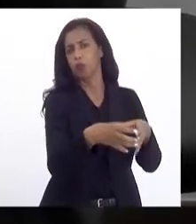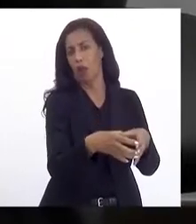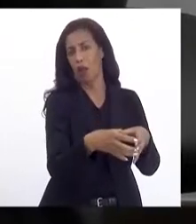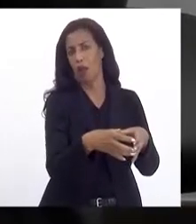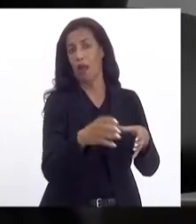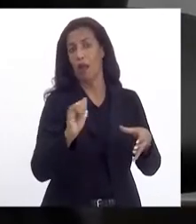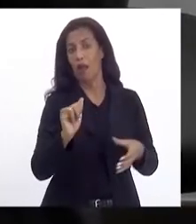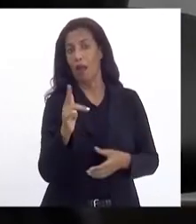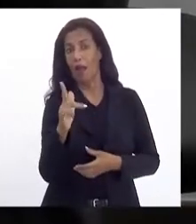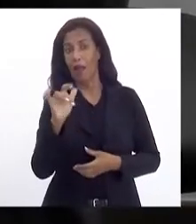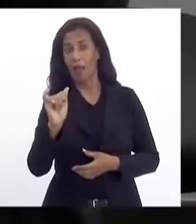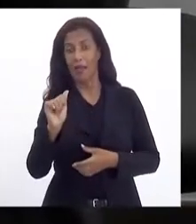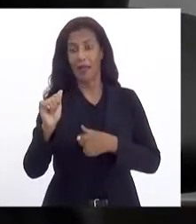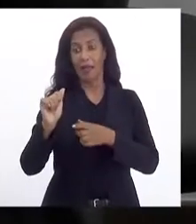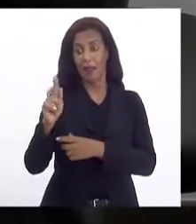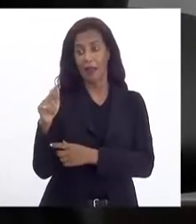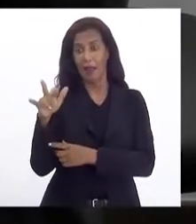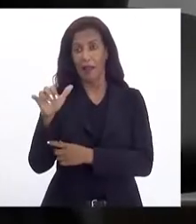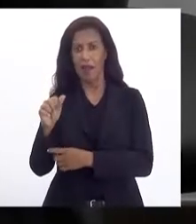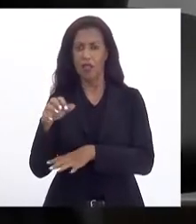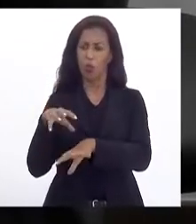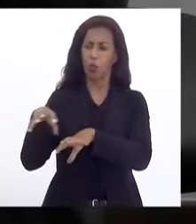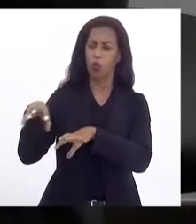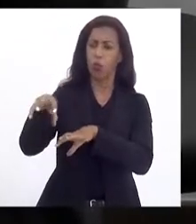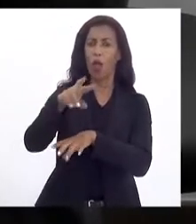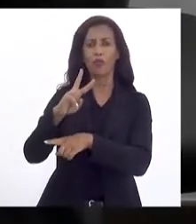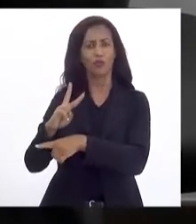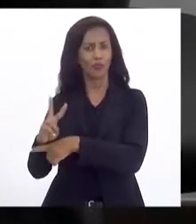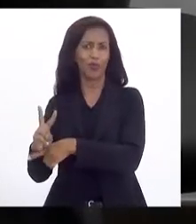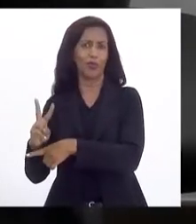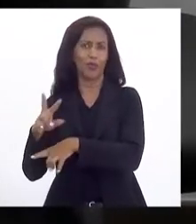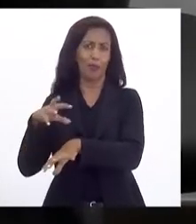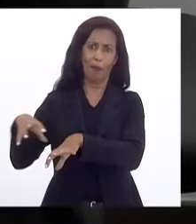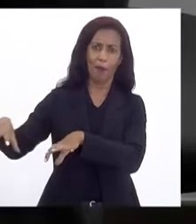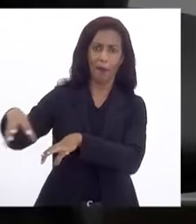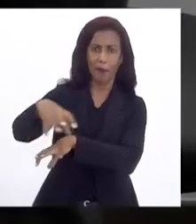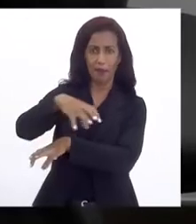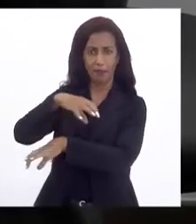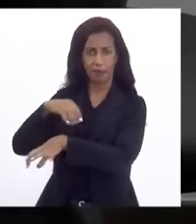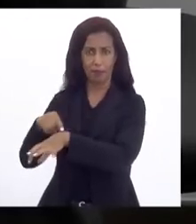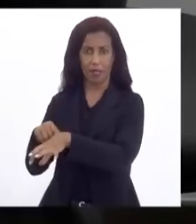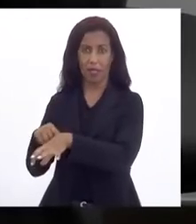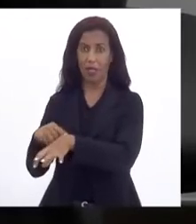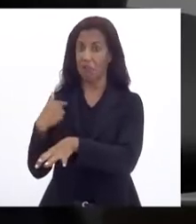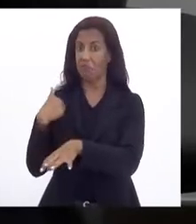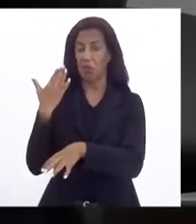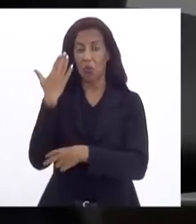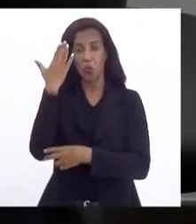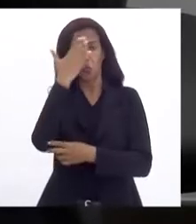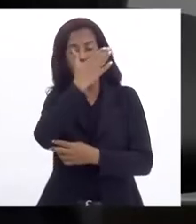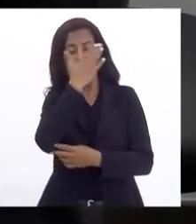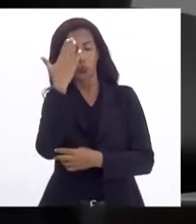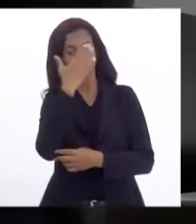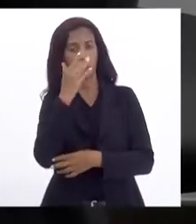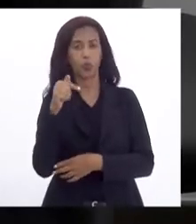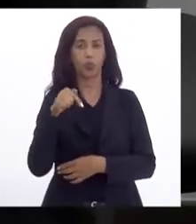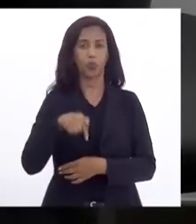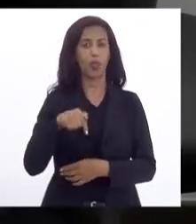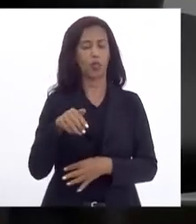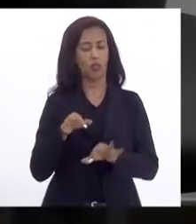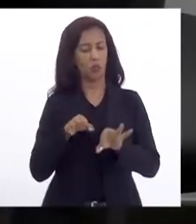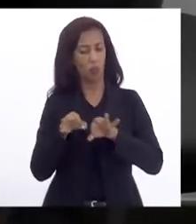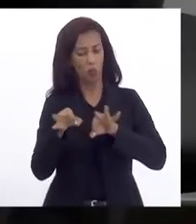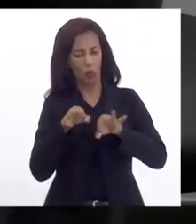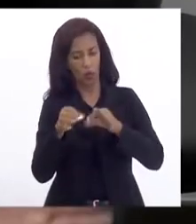de diversas unidades de conservação, né? Então, eu não identifiquei, né, aqui no